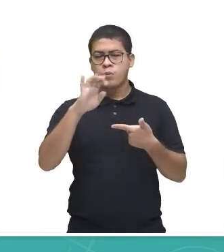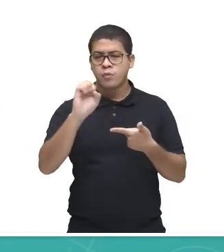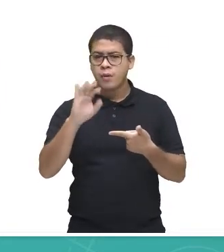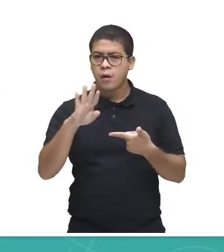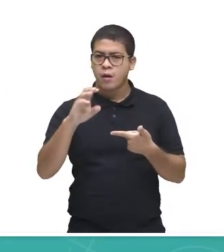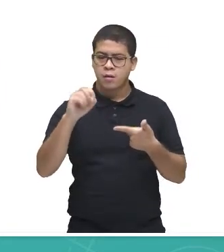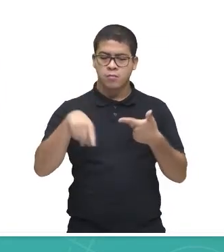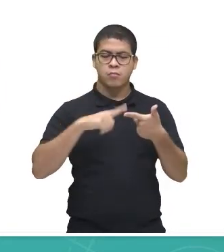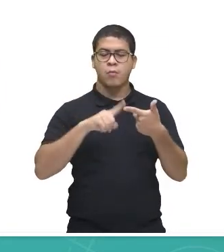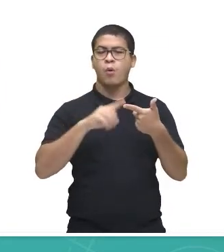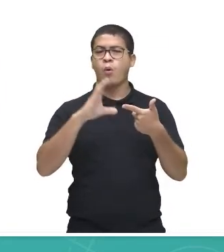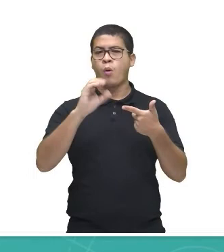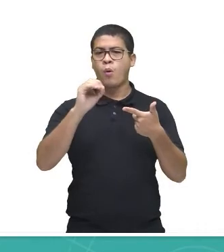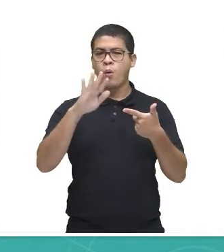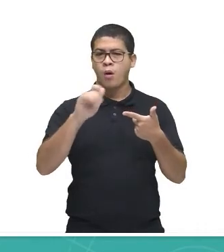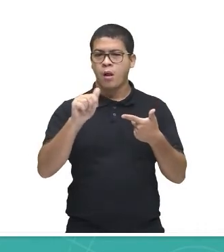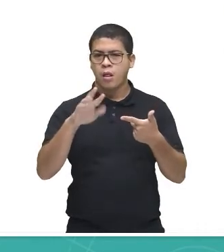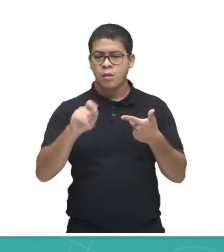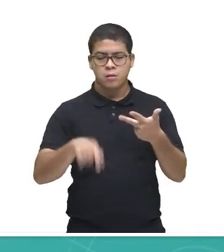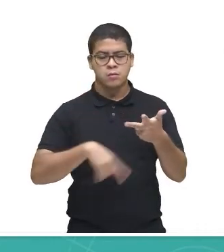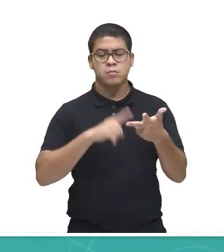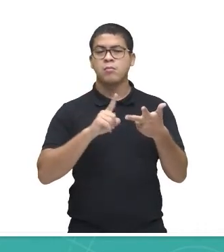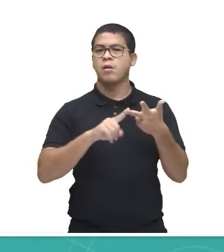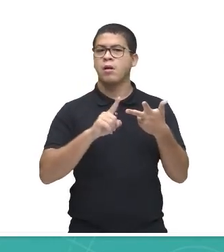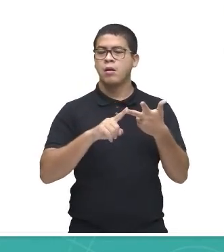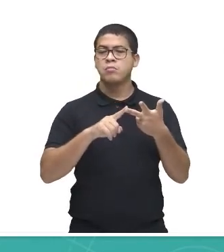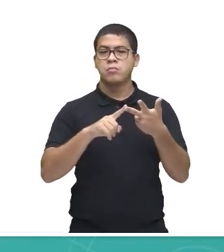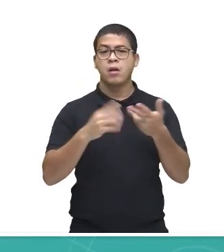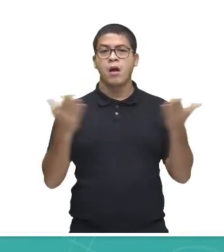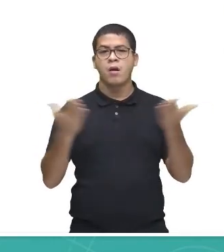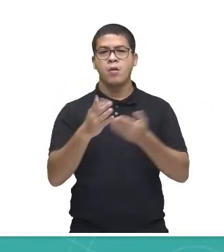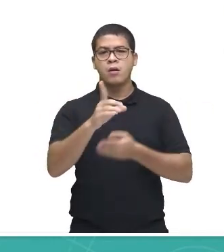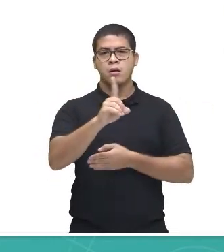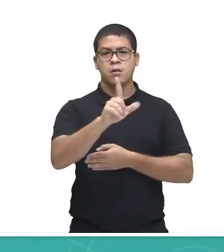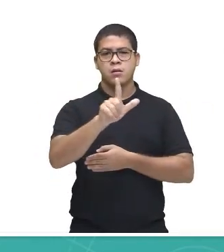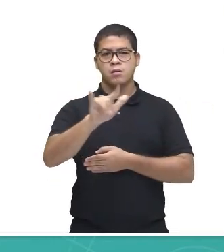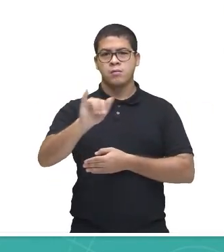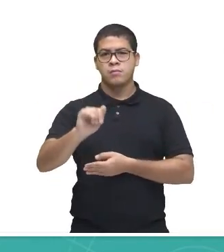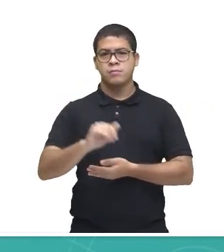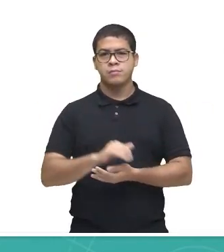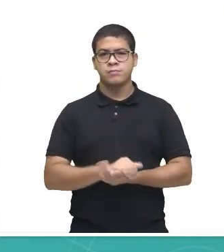externos. Beleza? Acompanhe comigo então a nossa DLI.